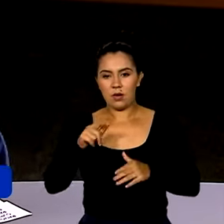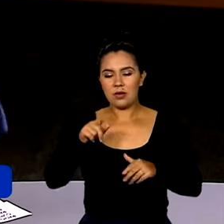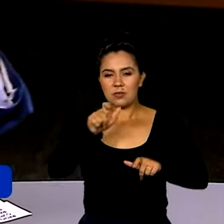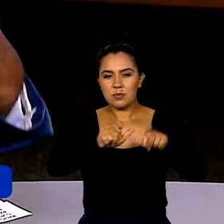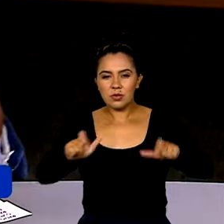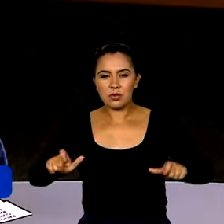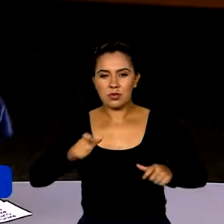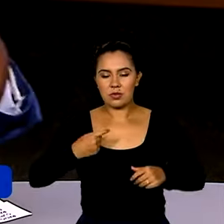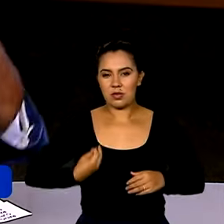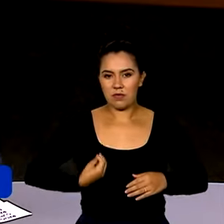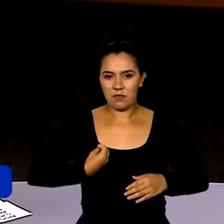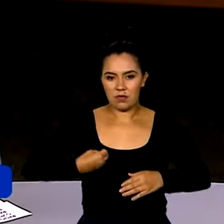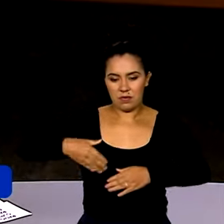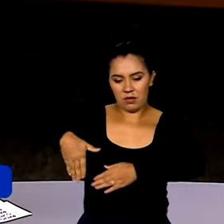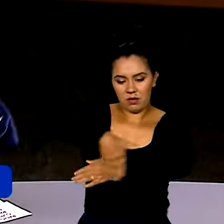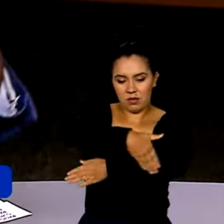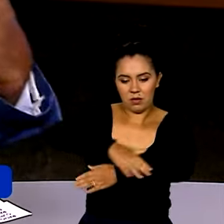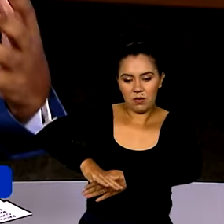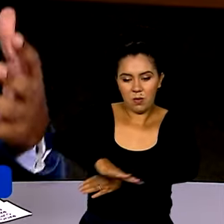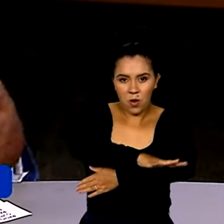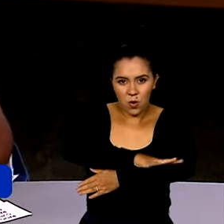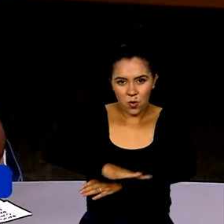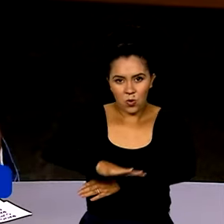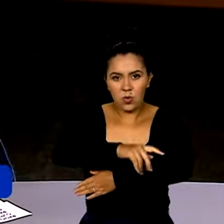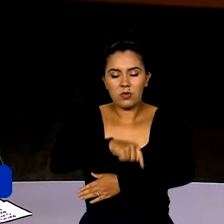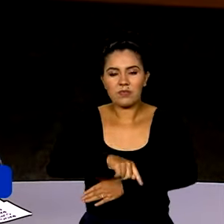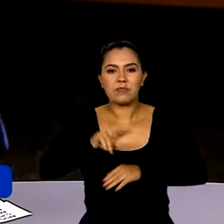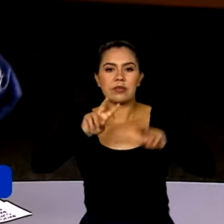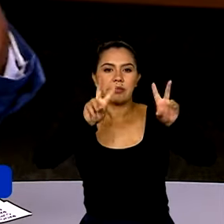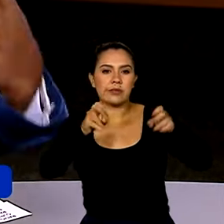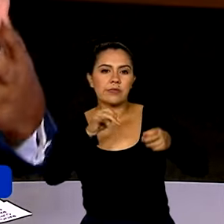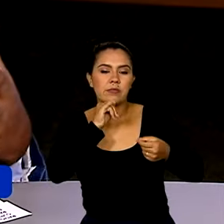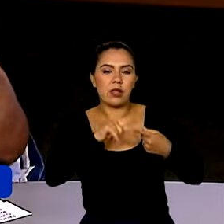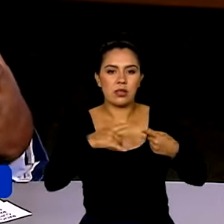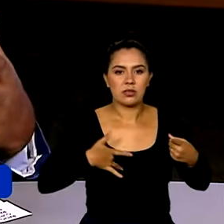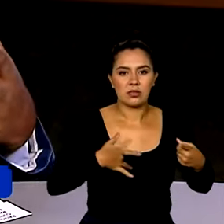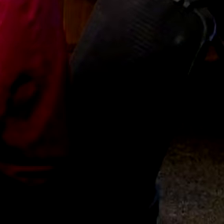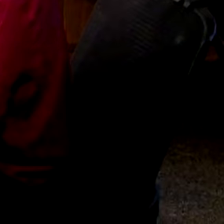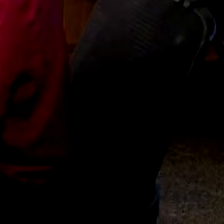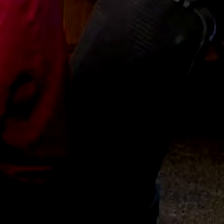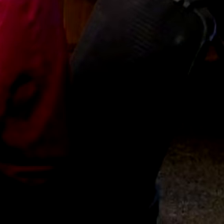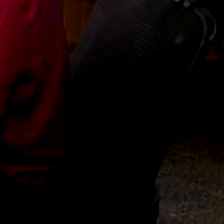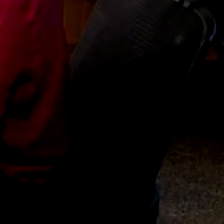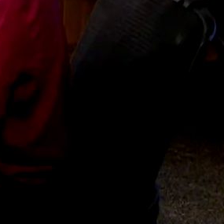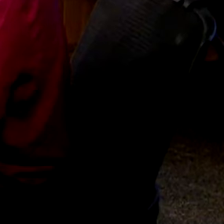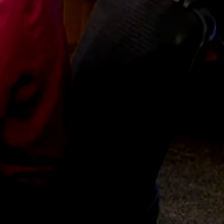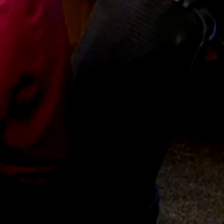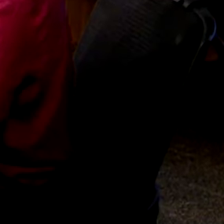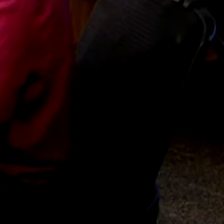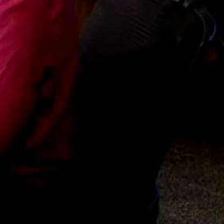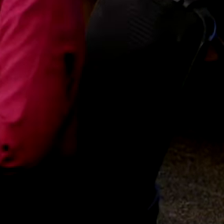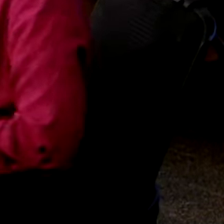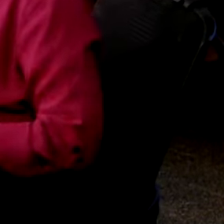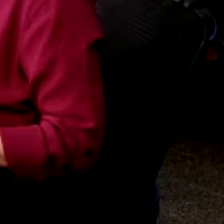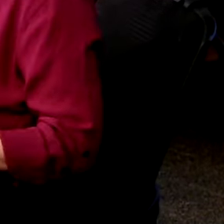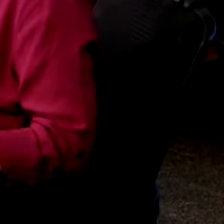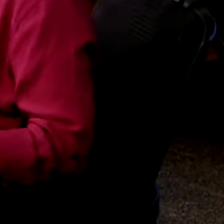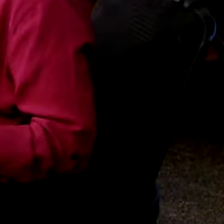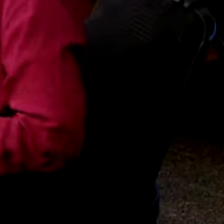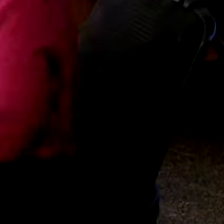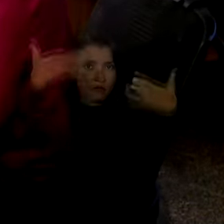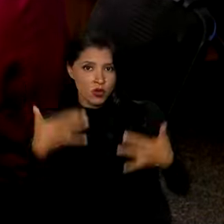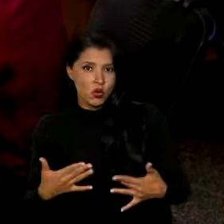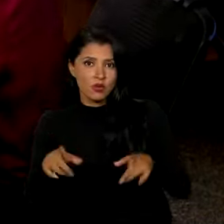rua são outras também condicionantes que têm a ver com saúde, com educação, com trabalho e emprego. Silvio Almeida disse ainda